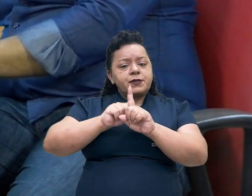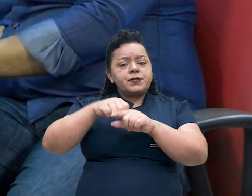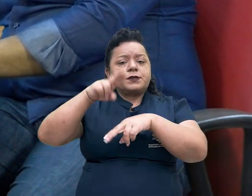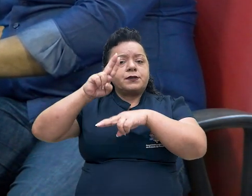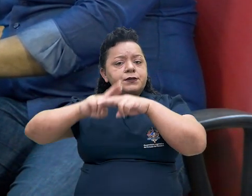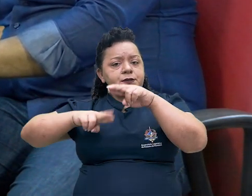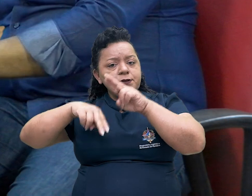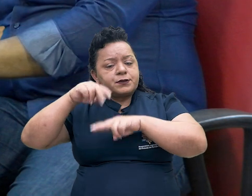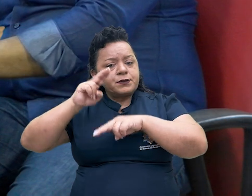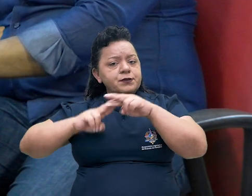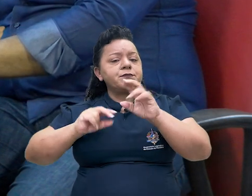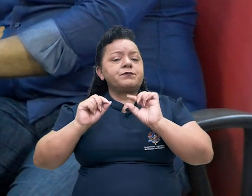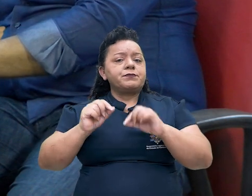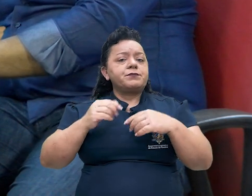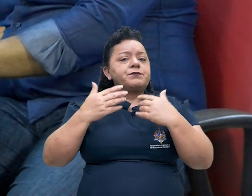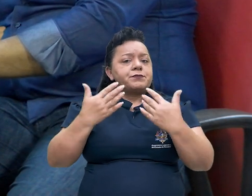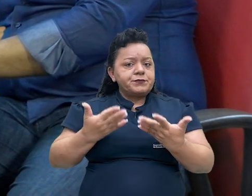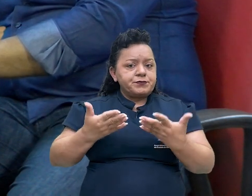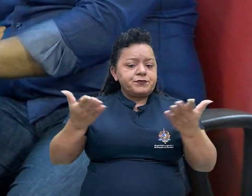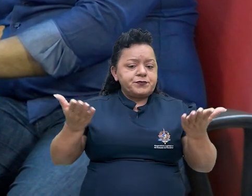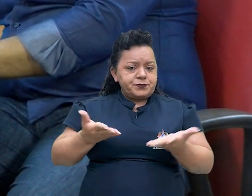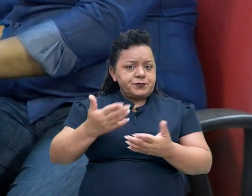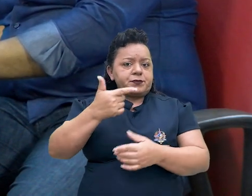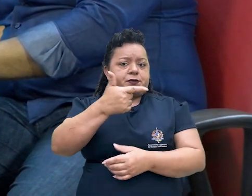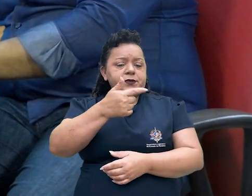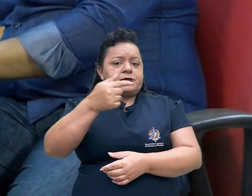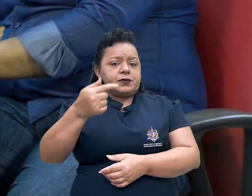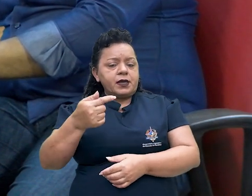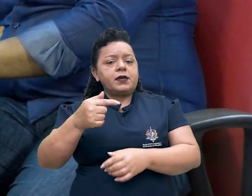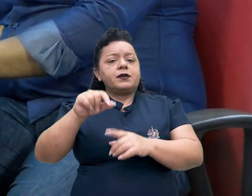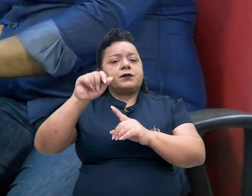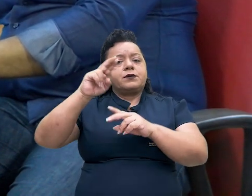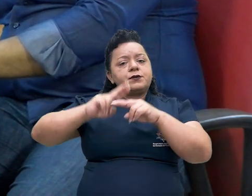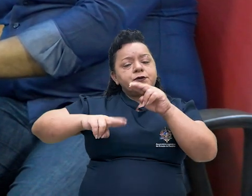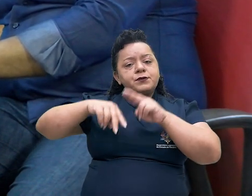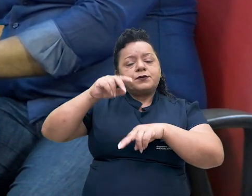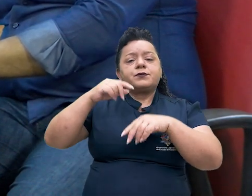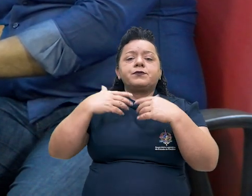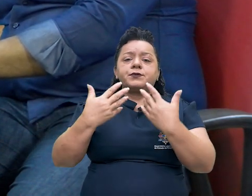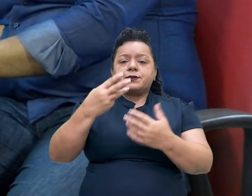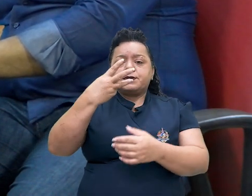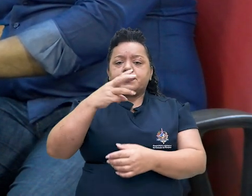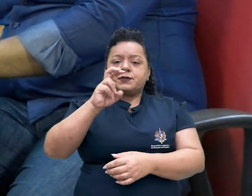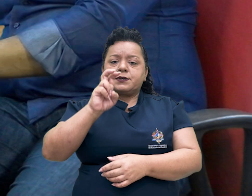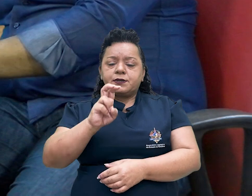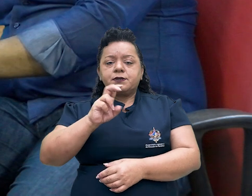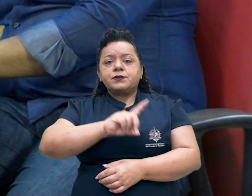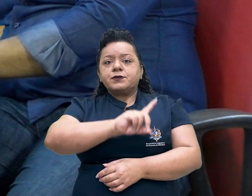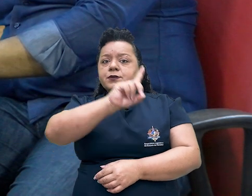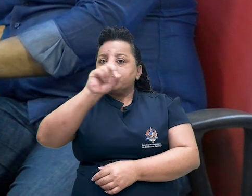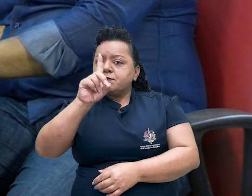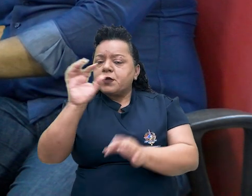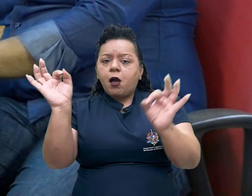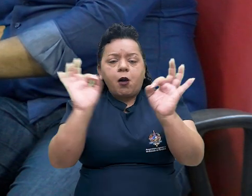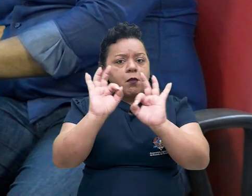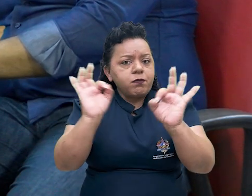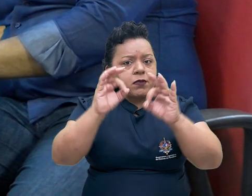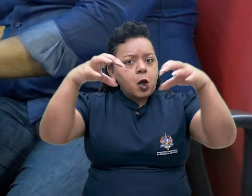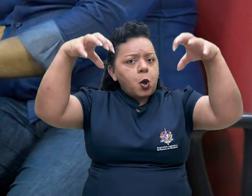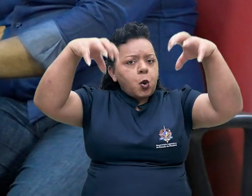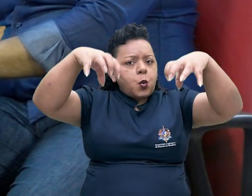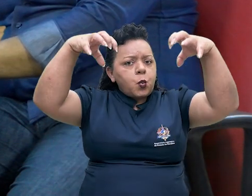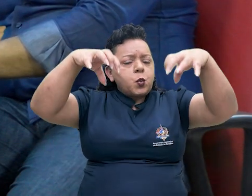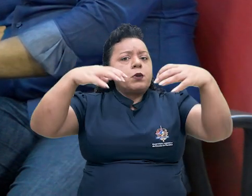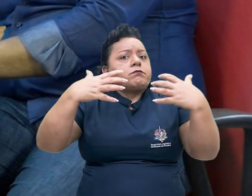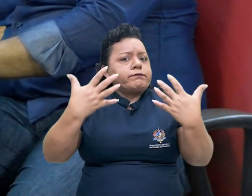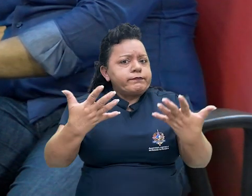isso dia 27/06 35 dias sem chuva quer dizer dá para ter uma ideia de se a gente ficar aí com 90